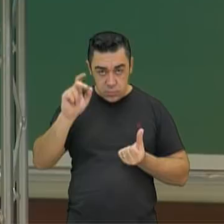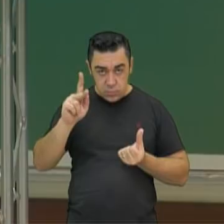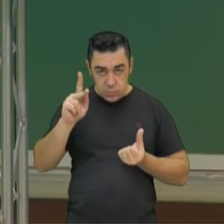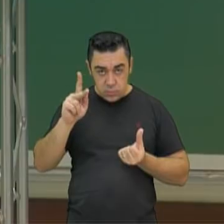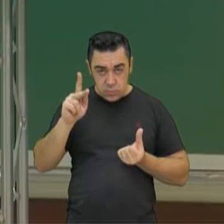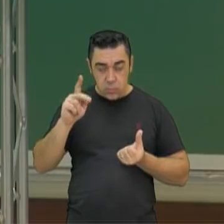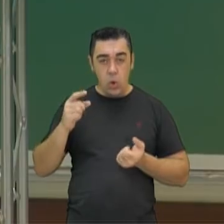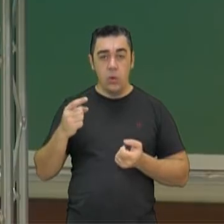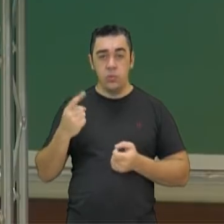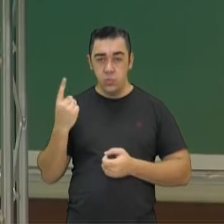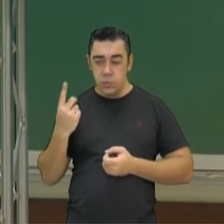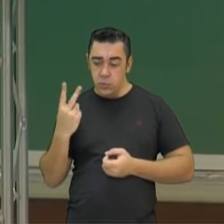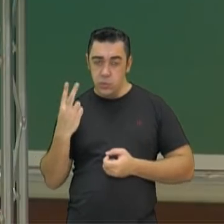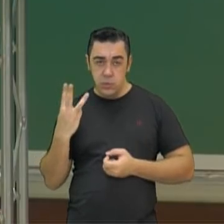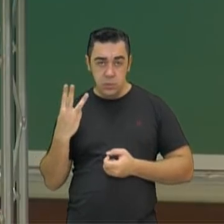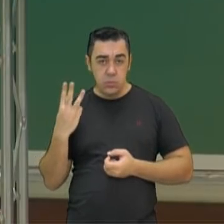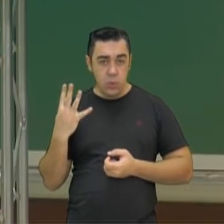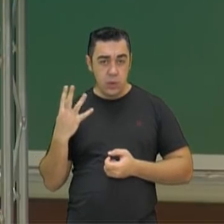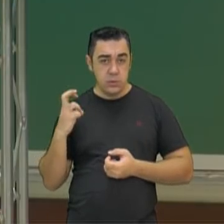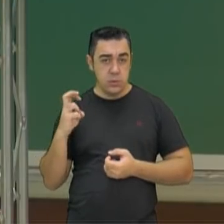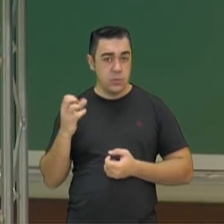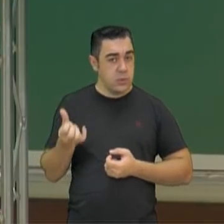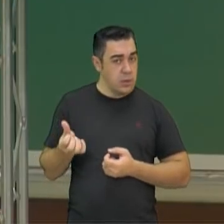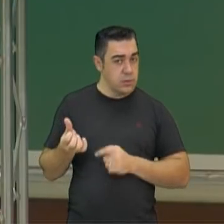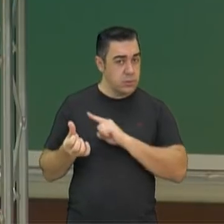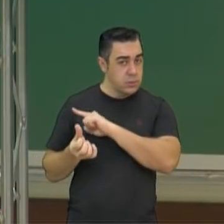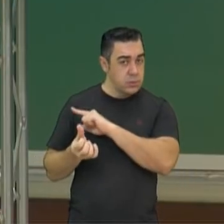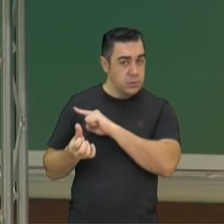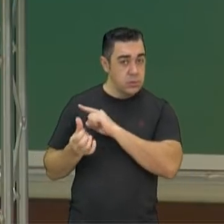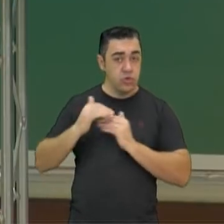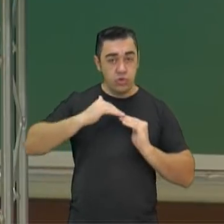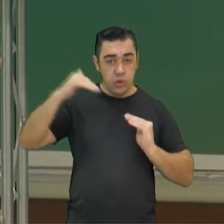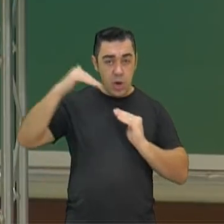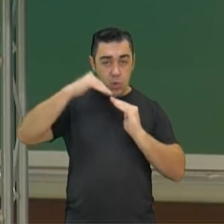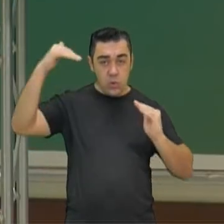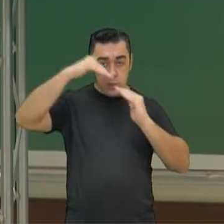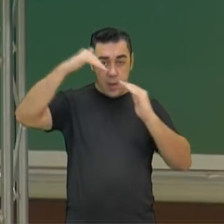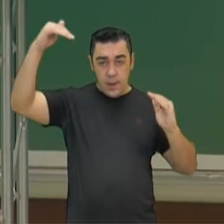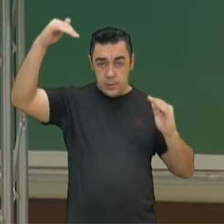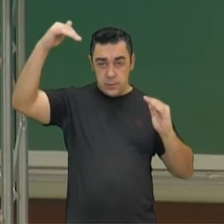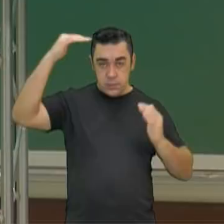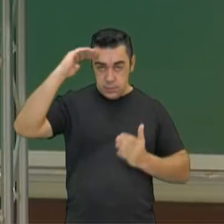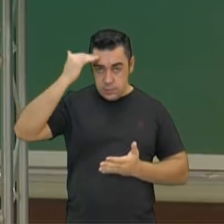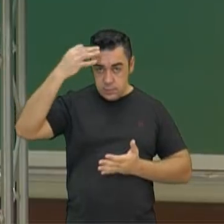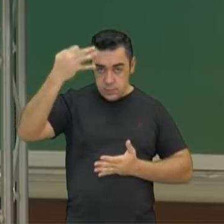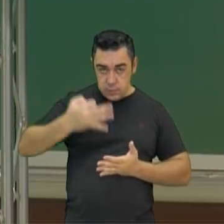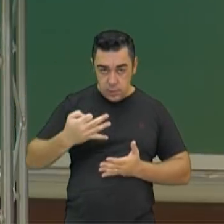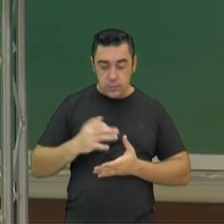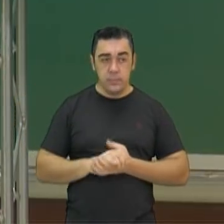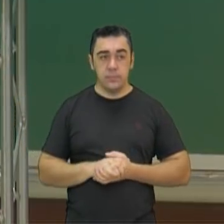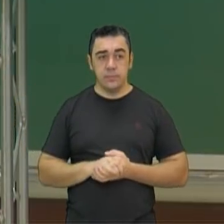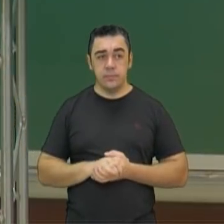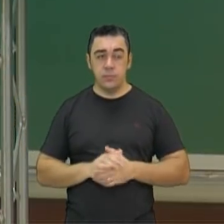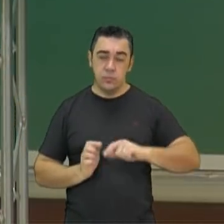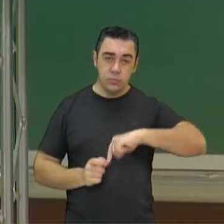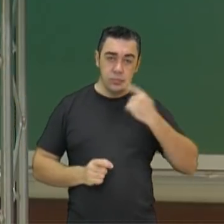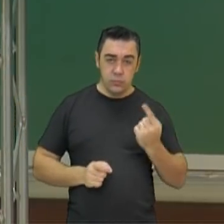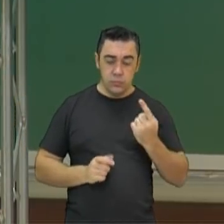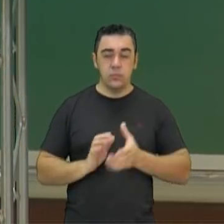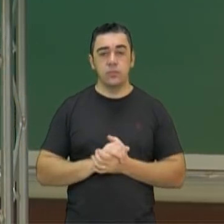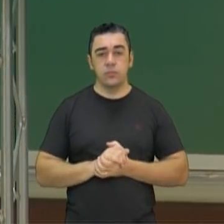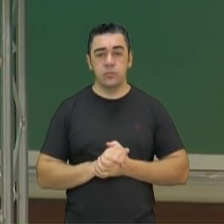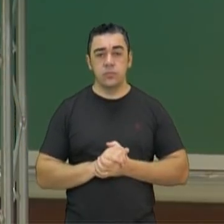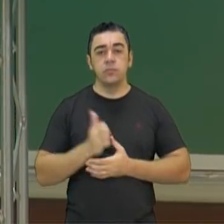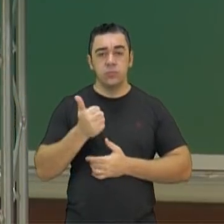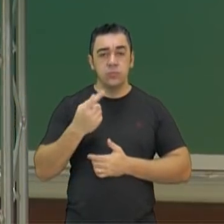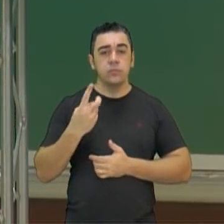ó, de novo, ó. 1, 2, 3, 4, 5, 6, diagonais, ó, diagonais. Daí, do outro lado, ó, 1,